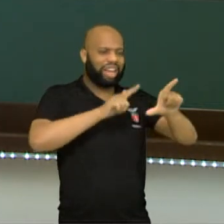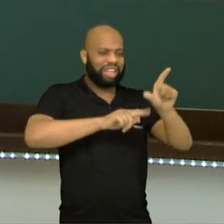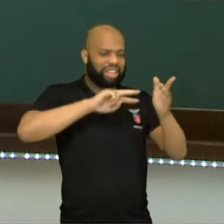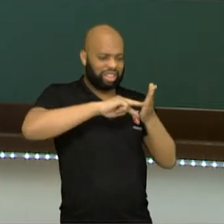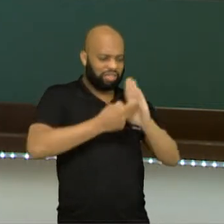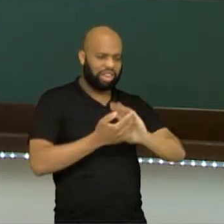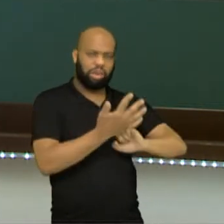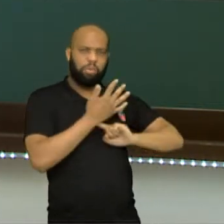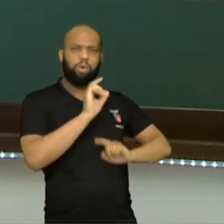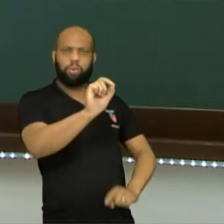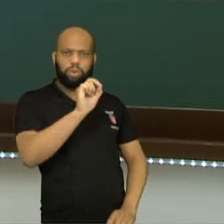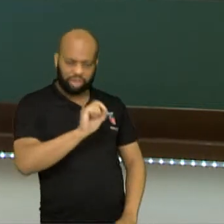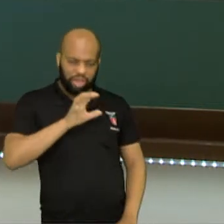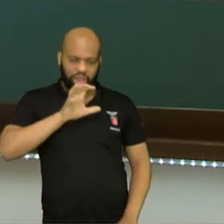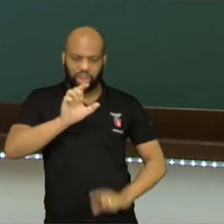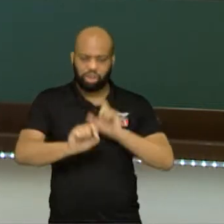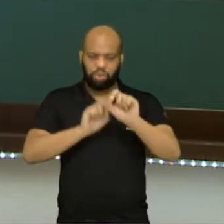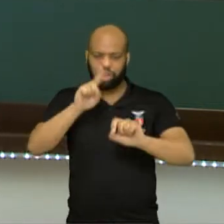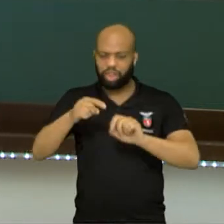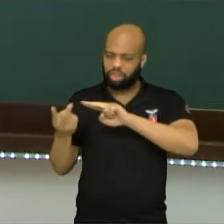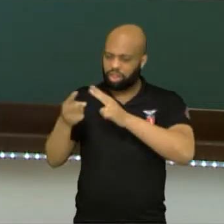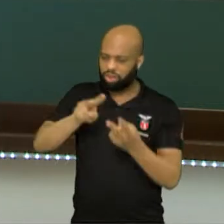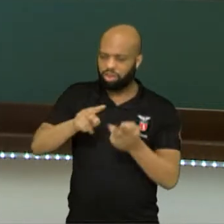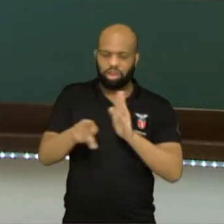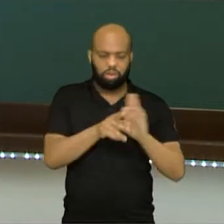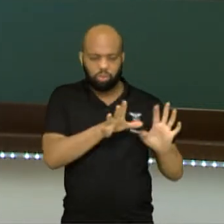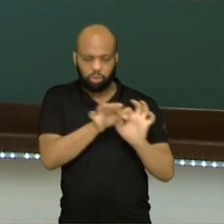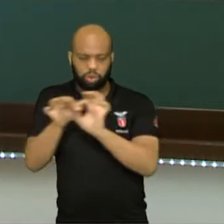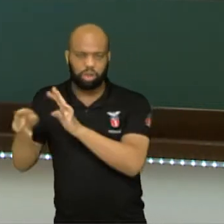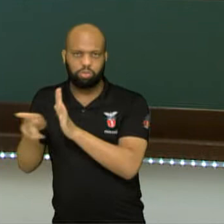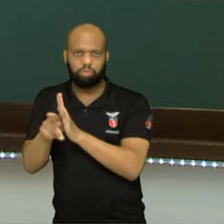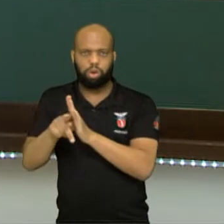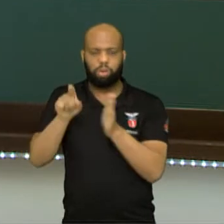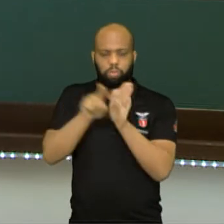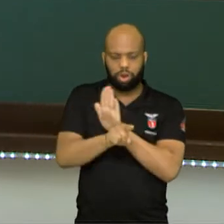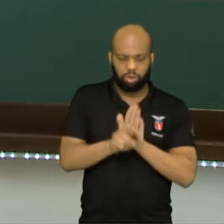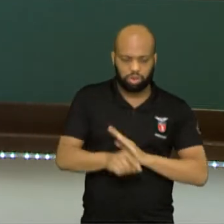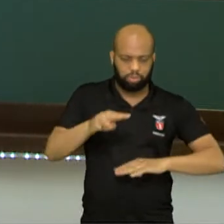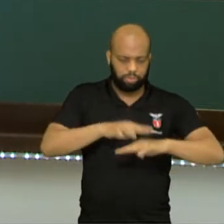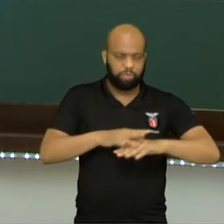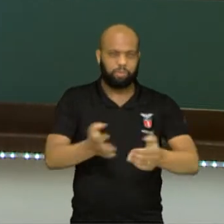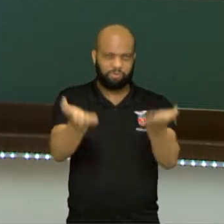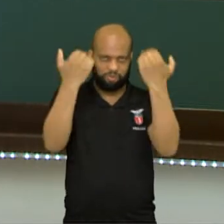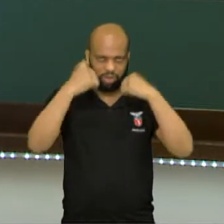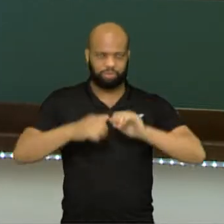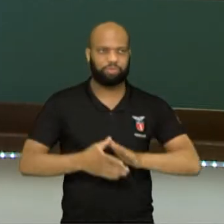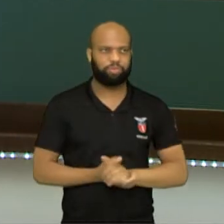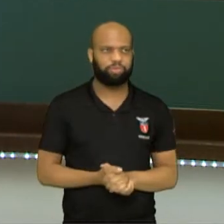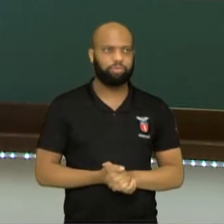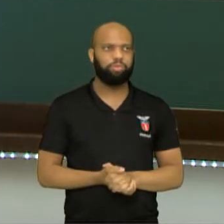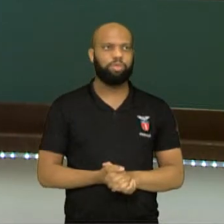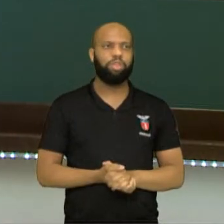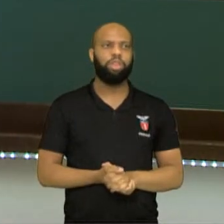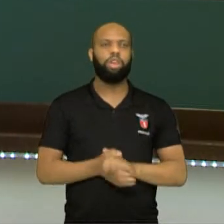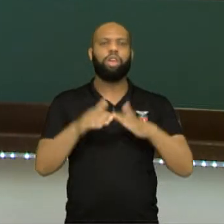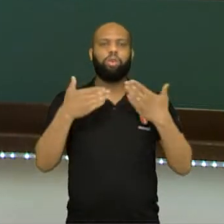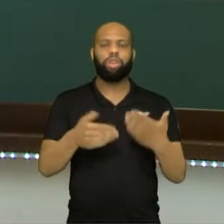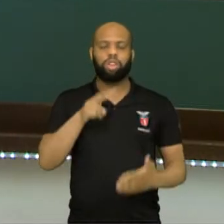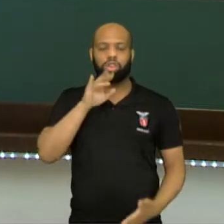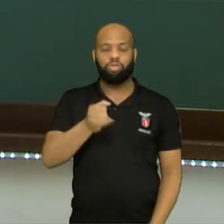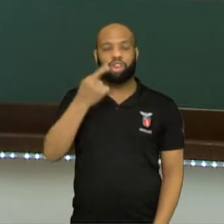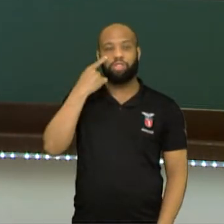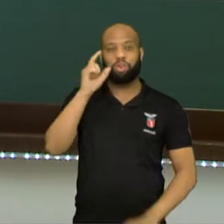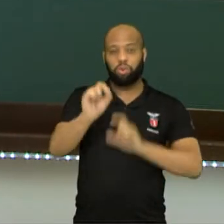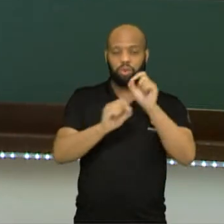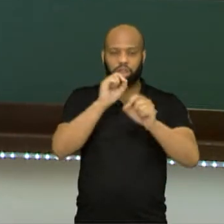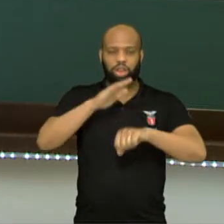para mim? Essa é a tradução, o contexto do problema, tá? Bora! Considerar na resolução de